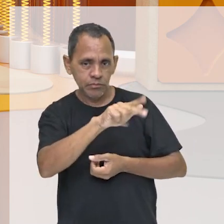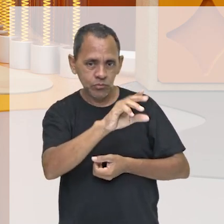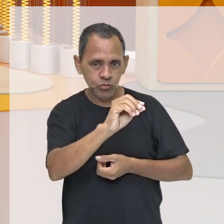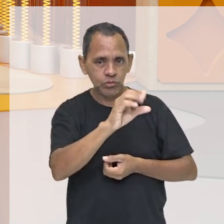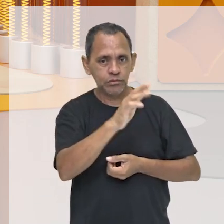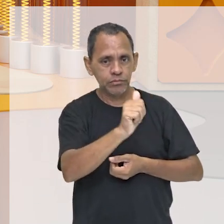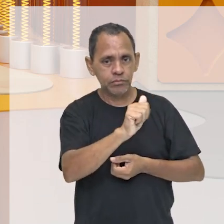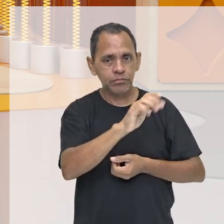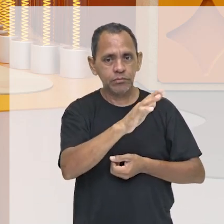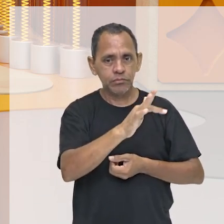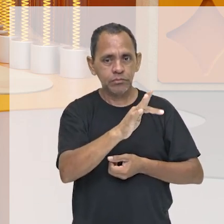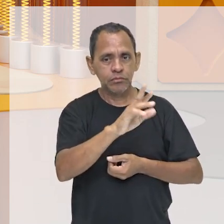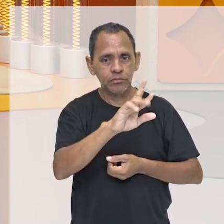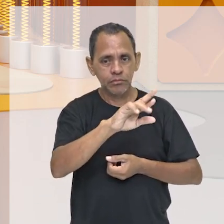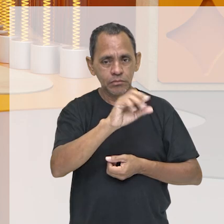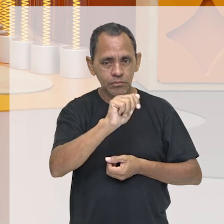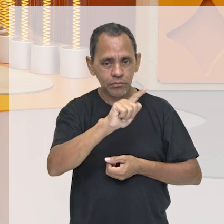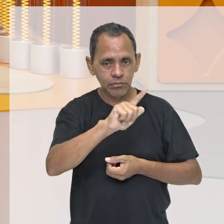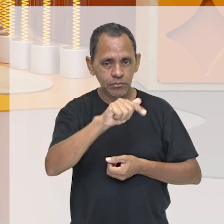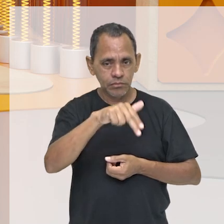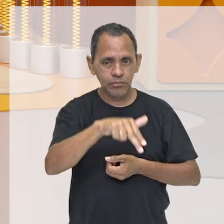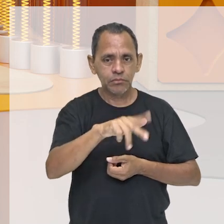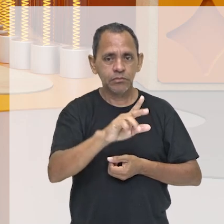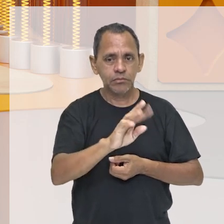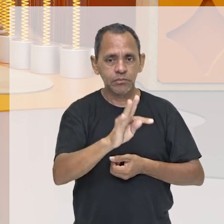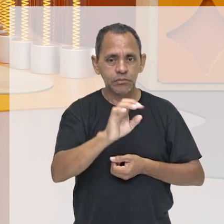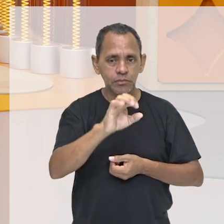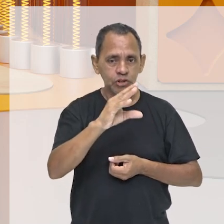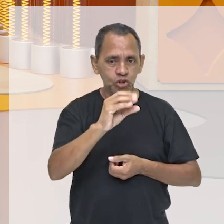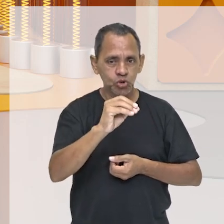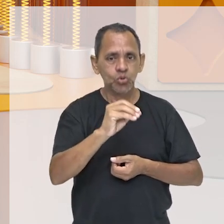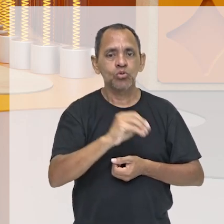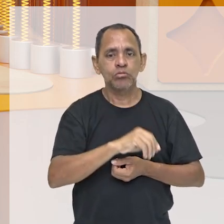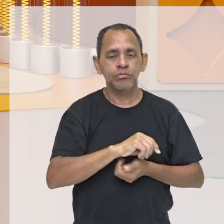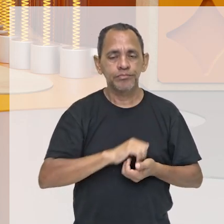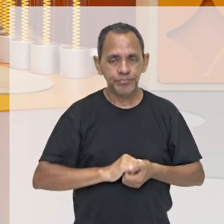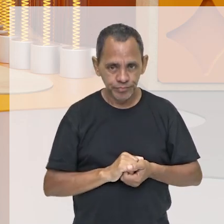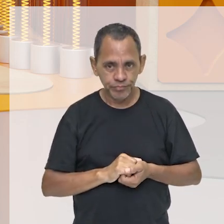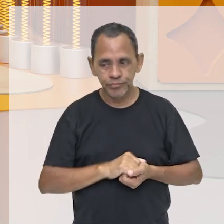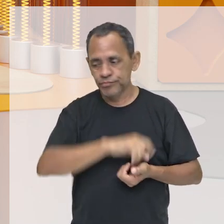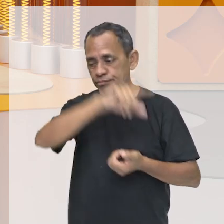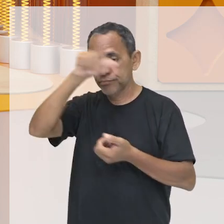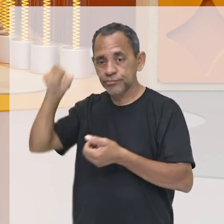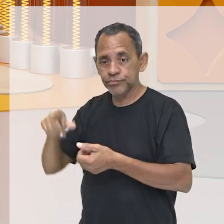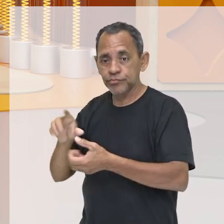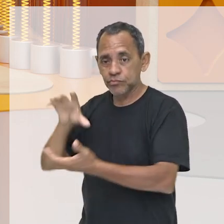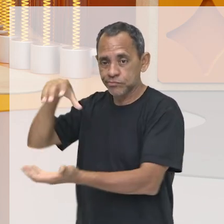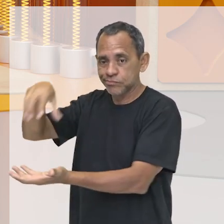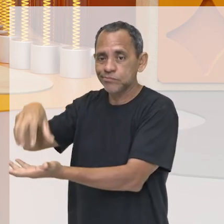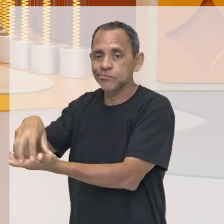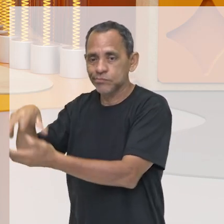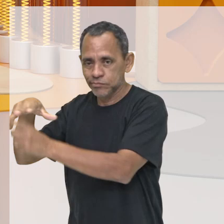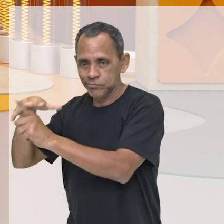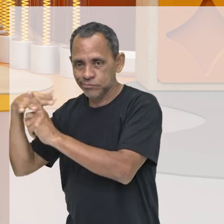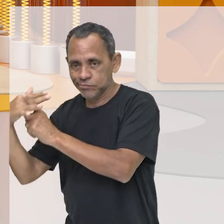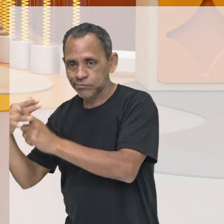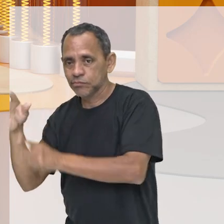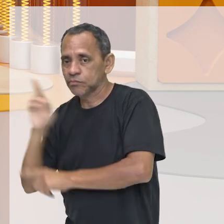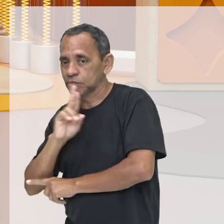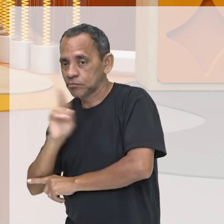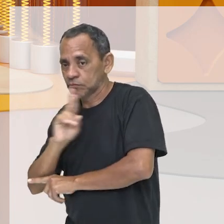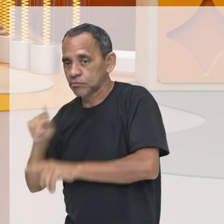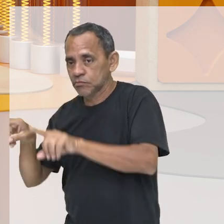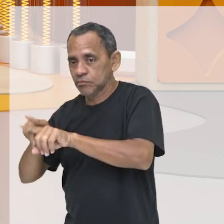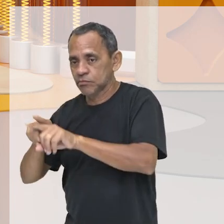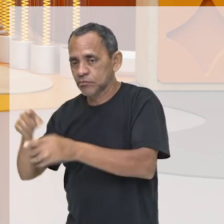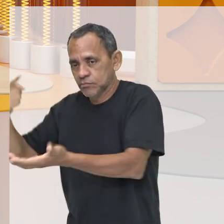OTAN. E o que foi o Pacto de Varsóvia, né? Por outro lado, lá pela União Soviética. O